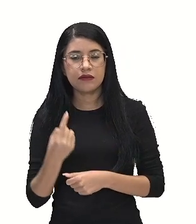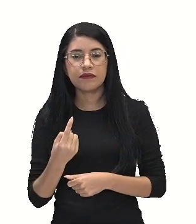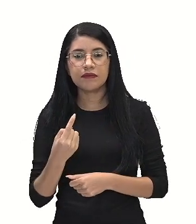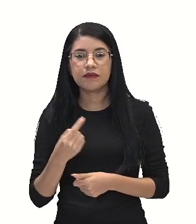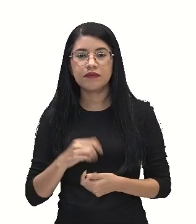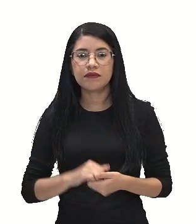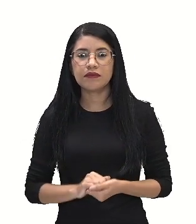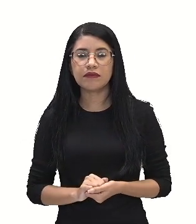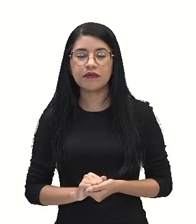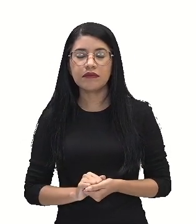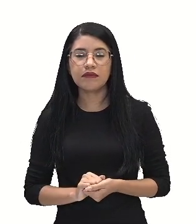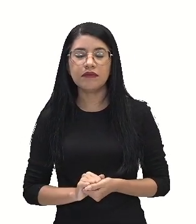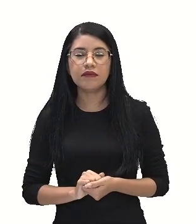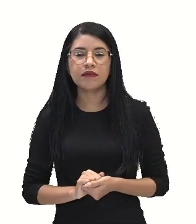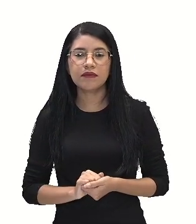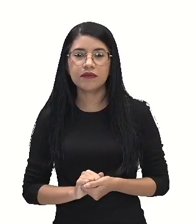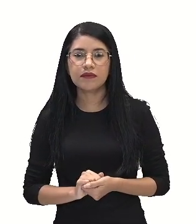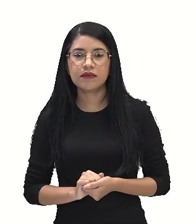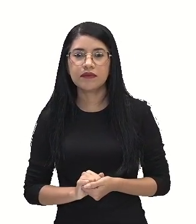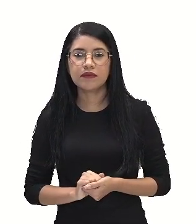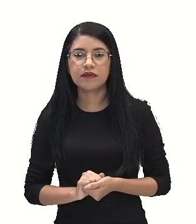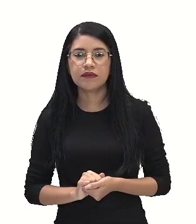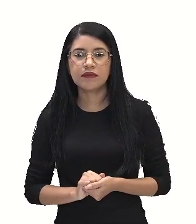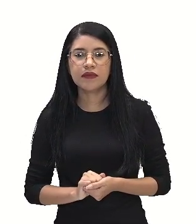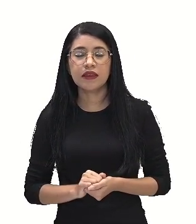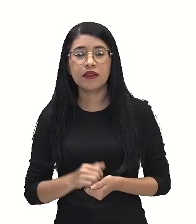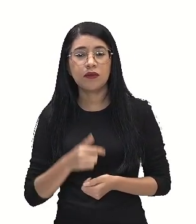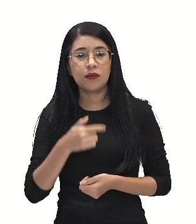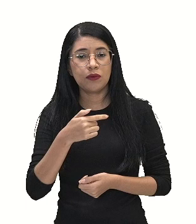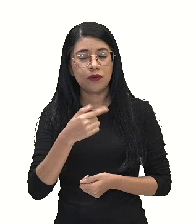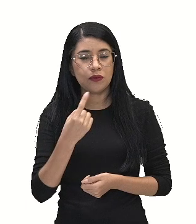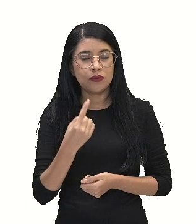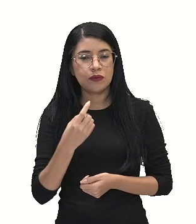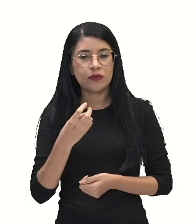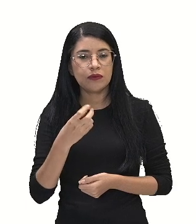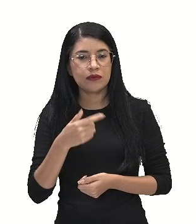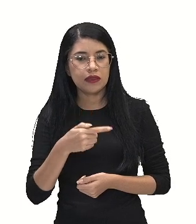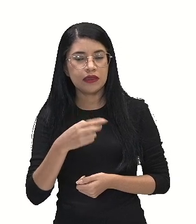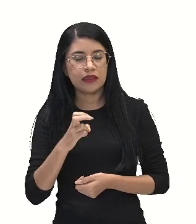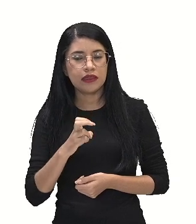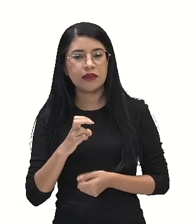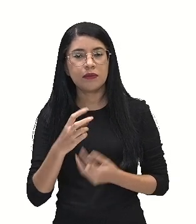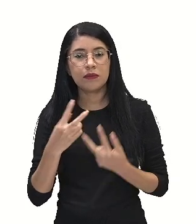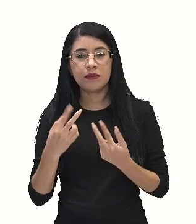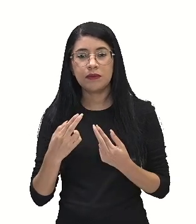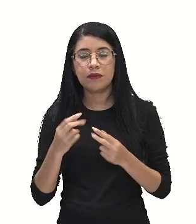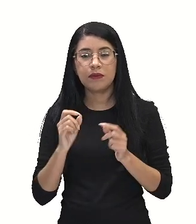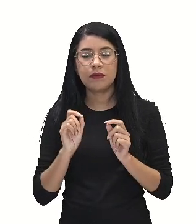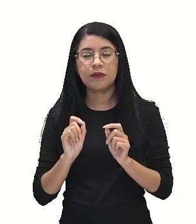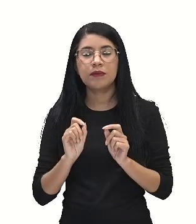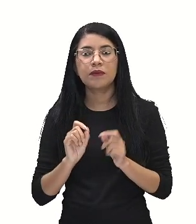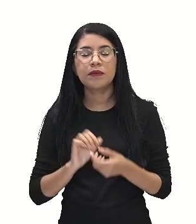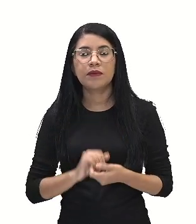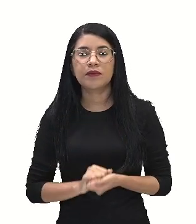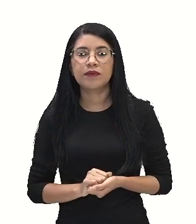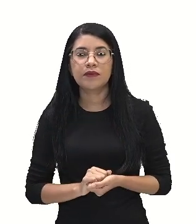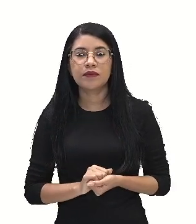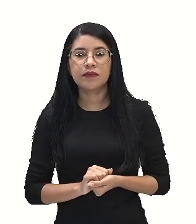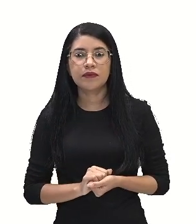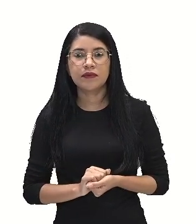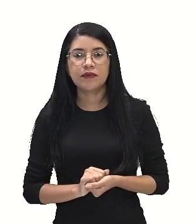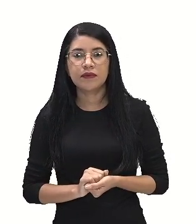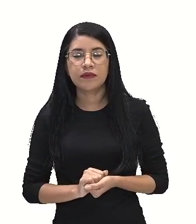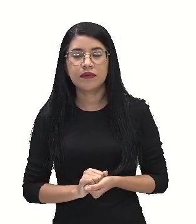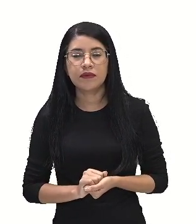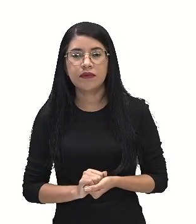ok? Então, meus amigos, 175 é a mesma coisa. Aqui, ó, 175 é a mesma coisa,